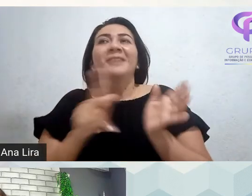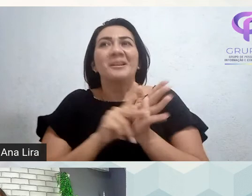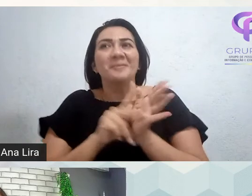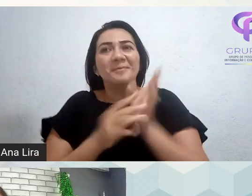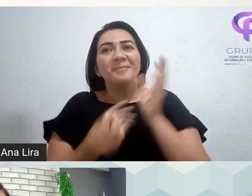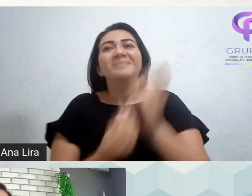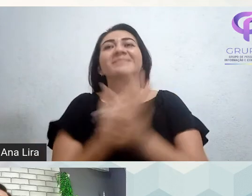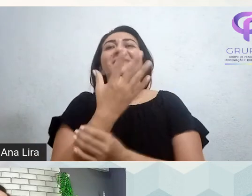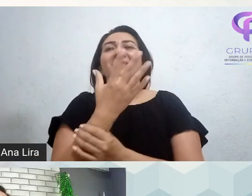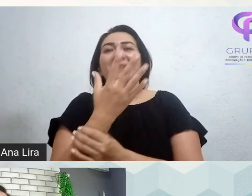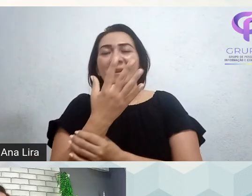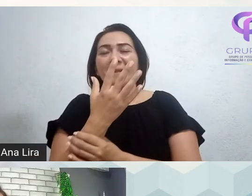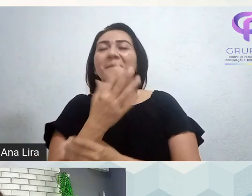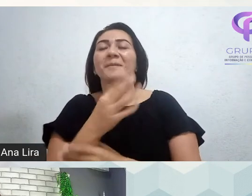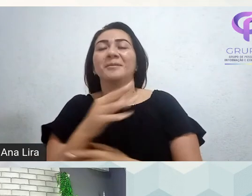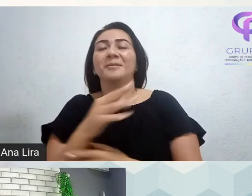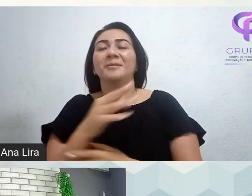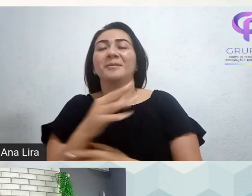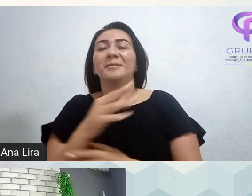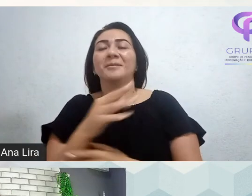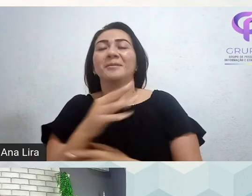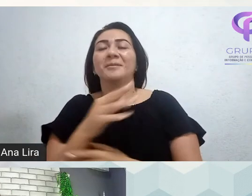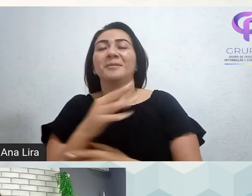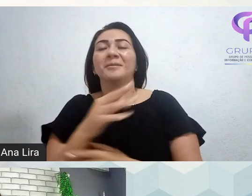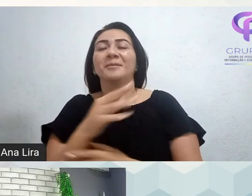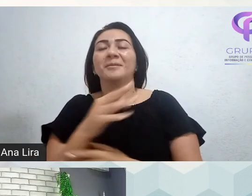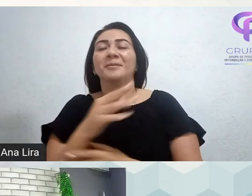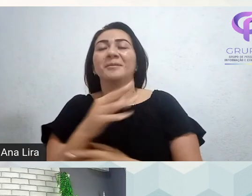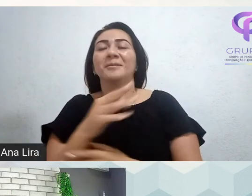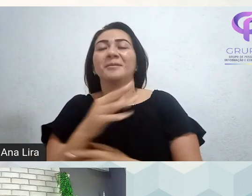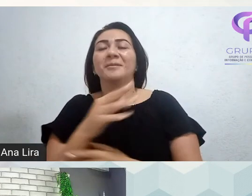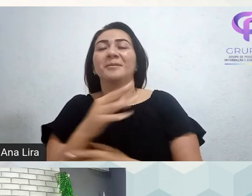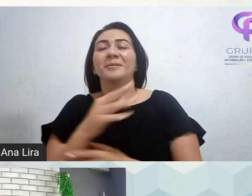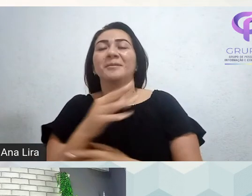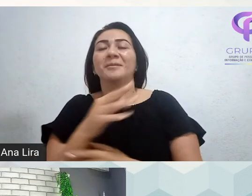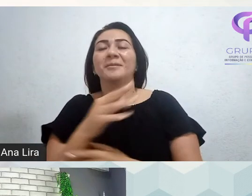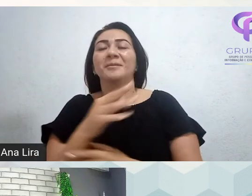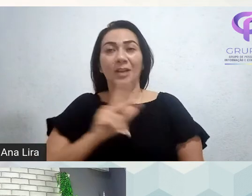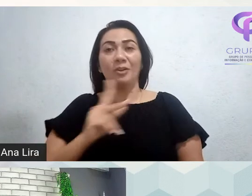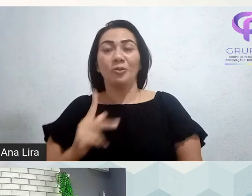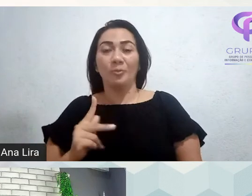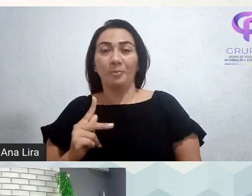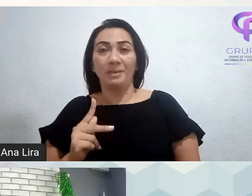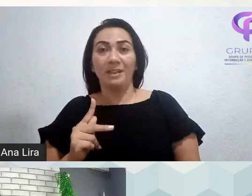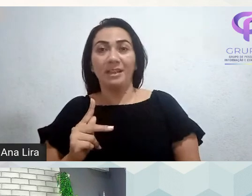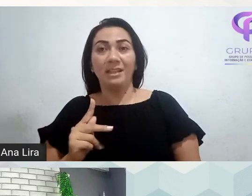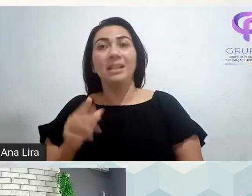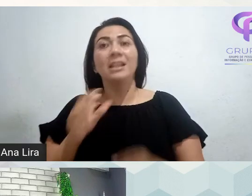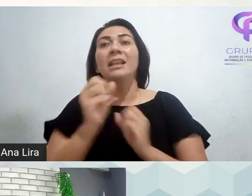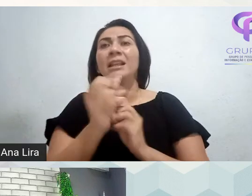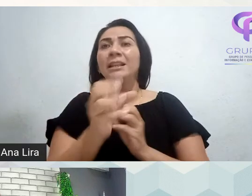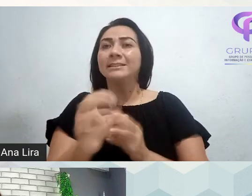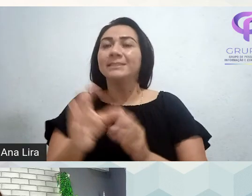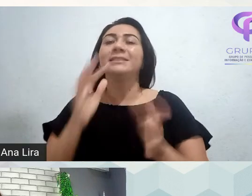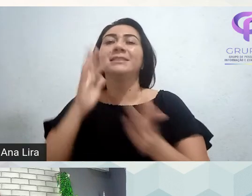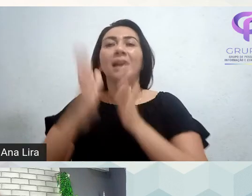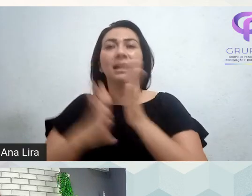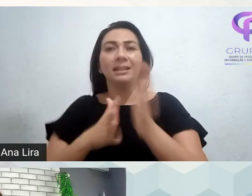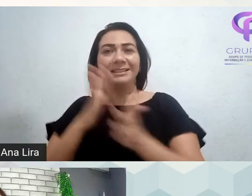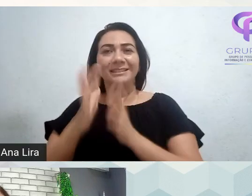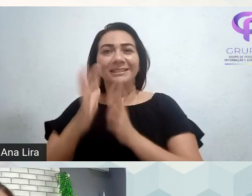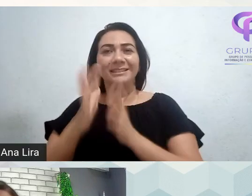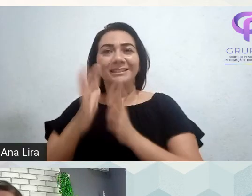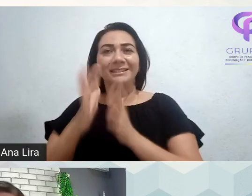no nosso canal aulas de Libras para todas as pessoas que tiverem interesse de forma gratuita. E eu preciso